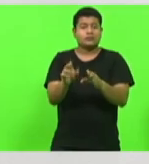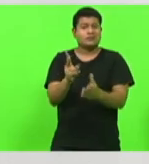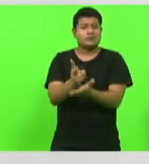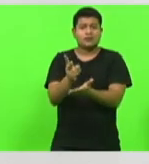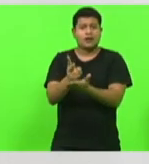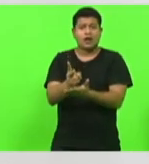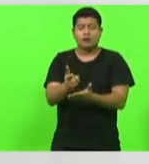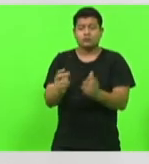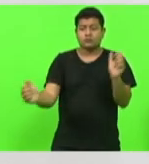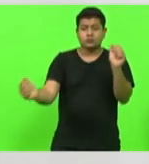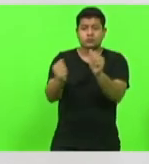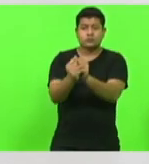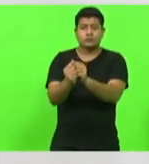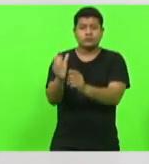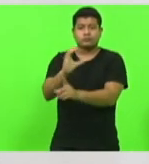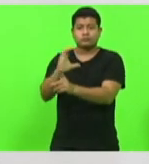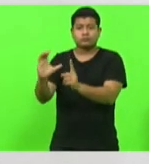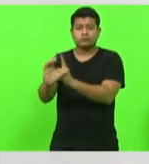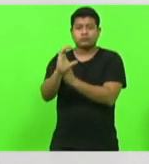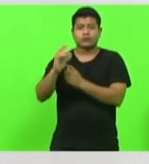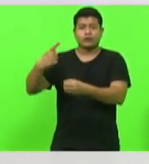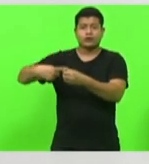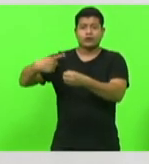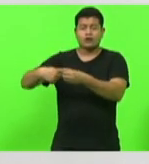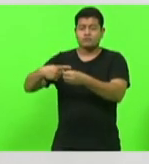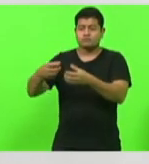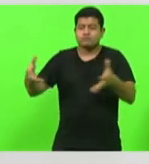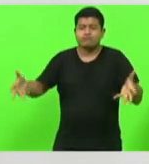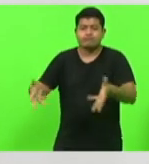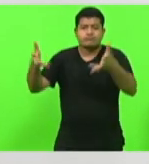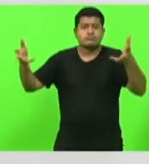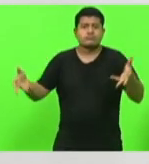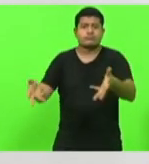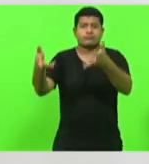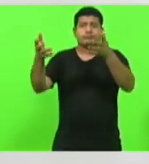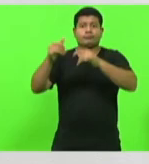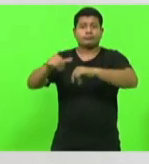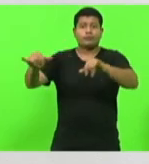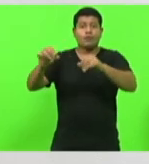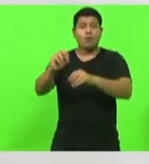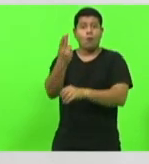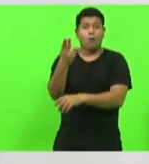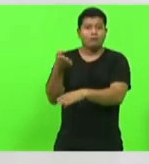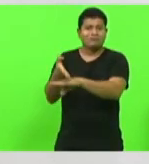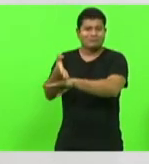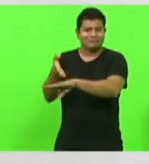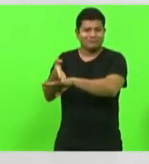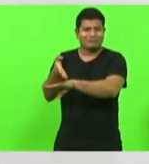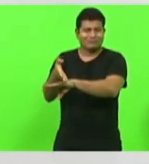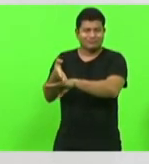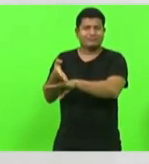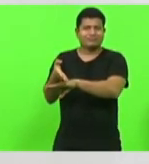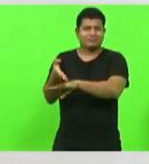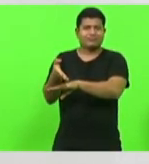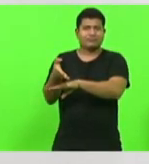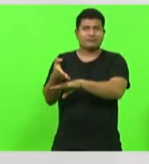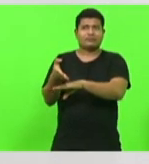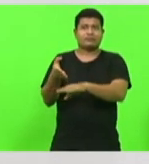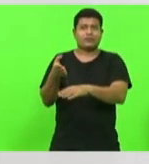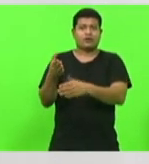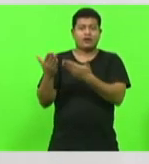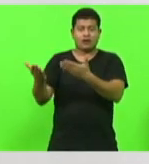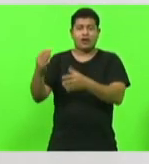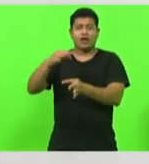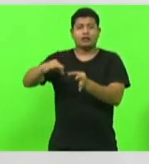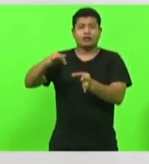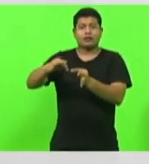comunidade do município, promovendo ou participando como entidade parceira